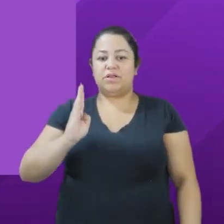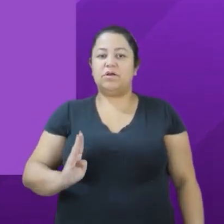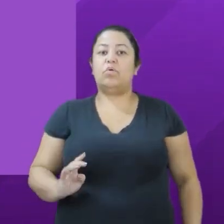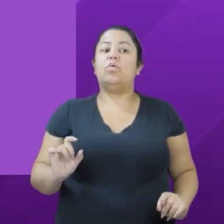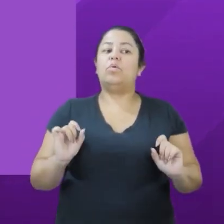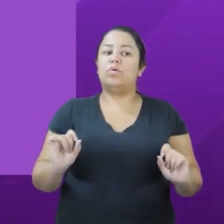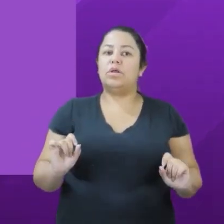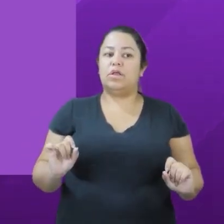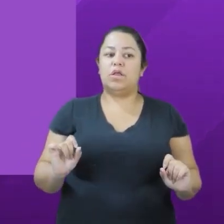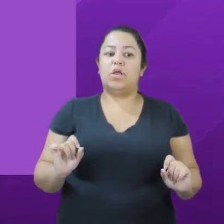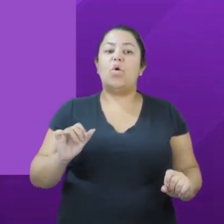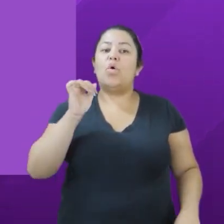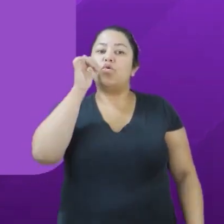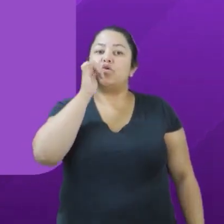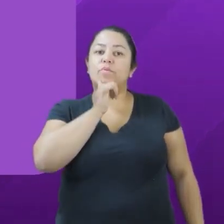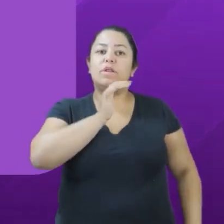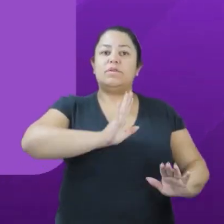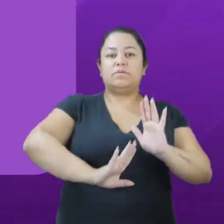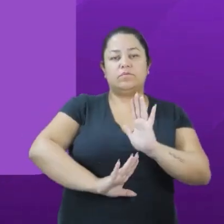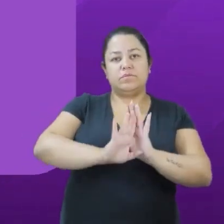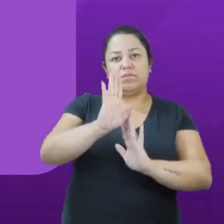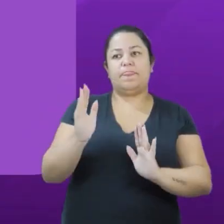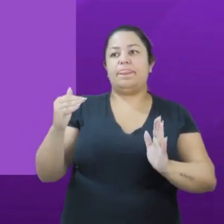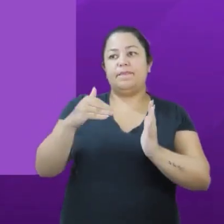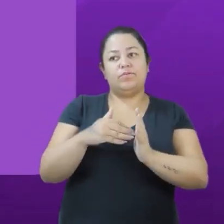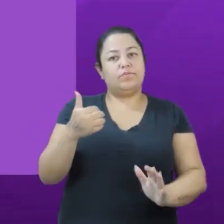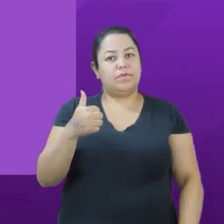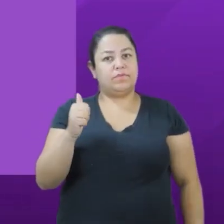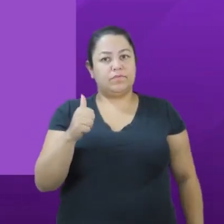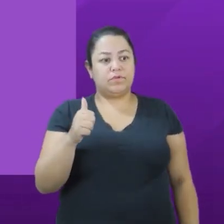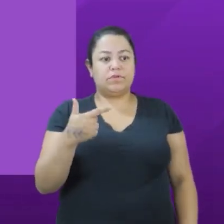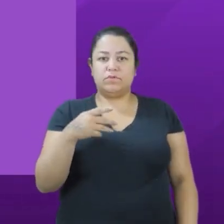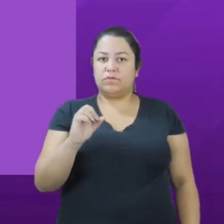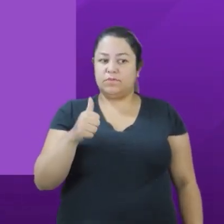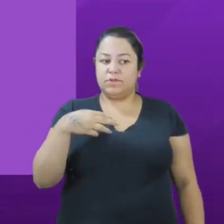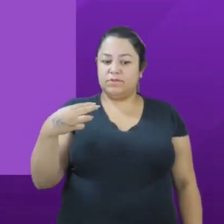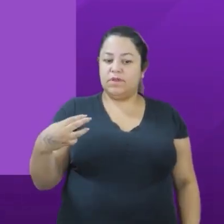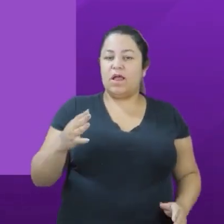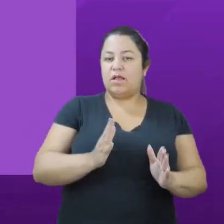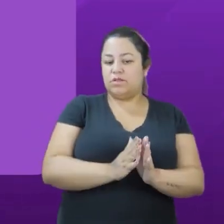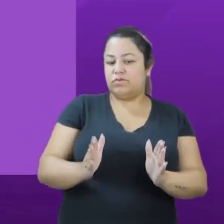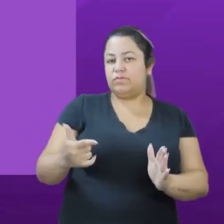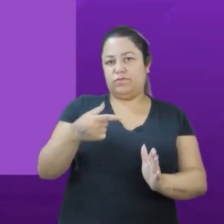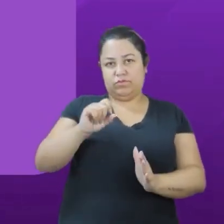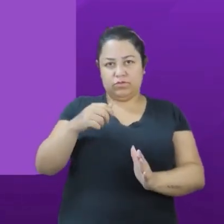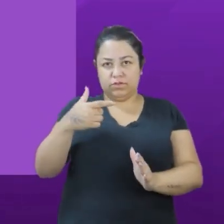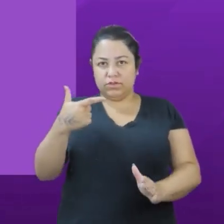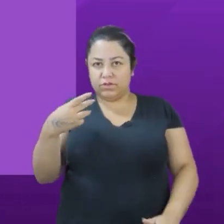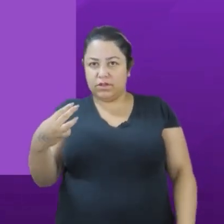Porém, o de mulheres subiu. Nos últimos 11 anos, entre 2013 e 2023,